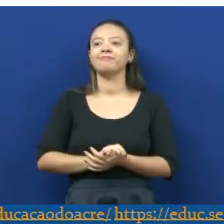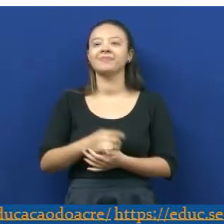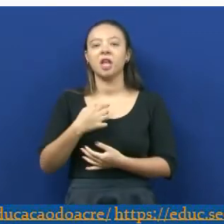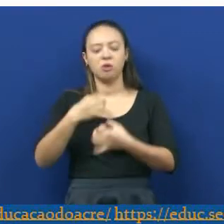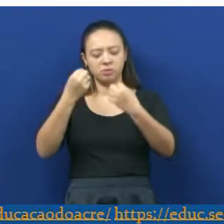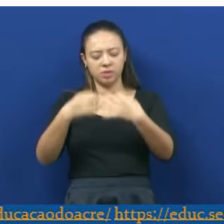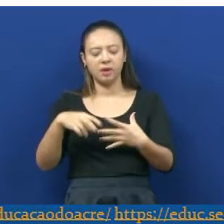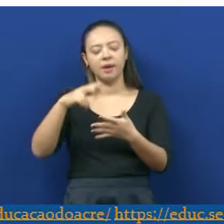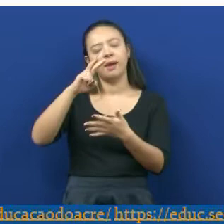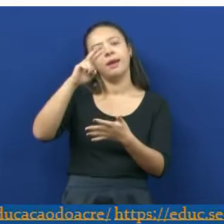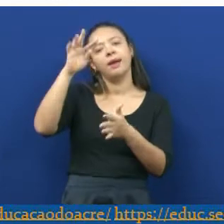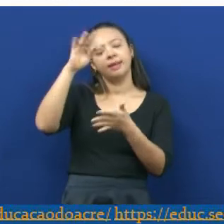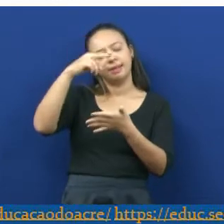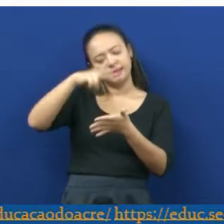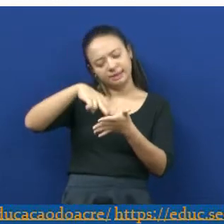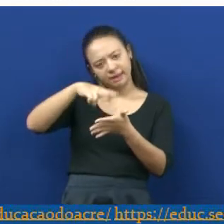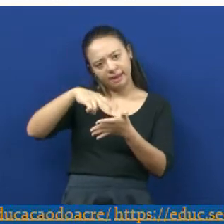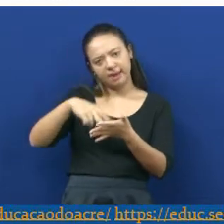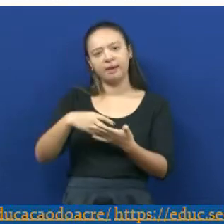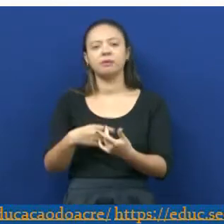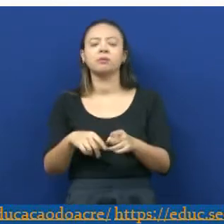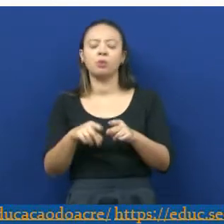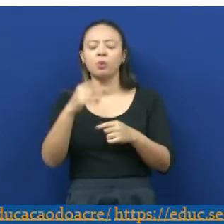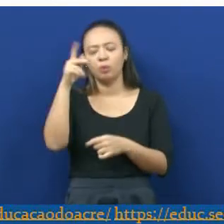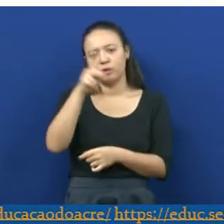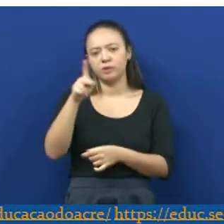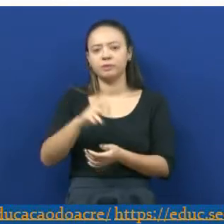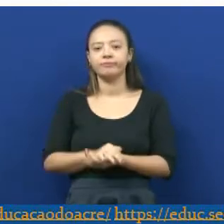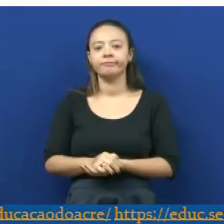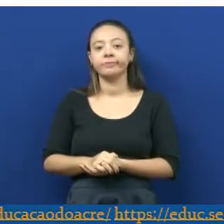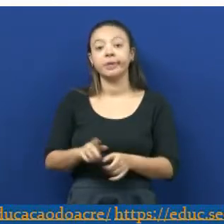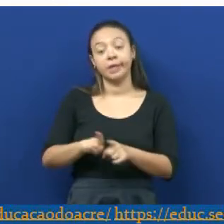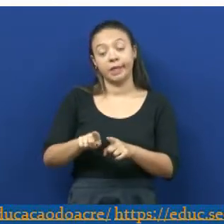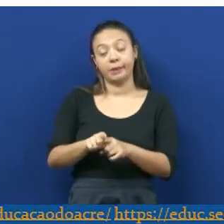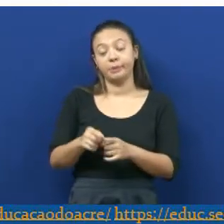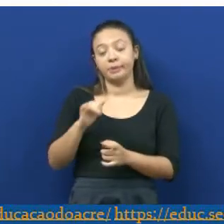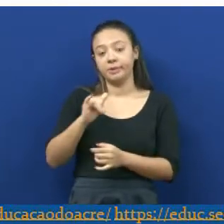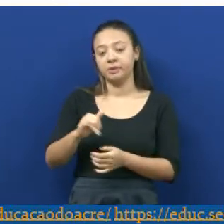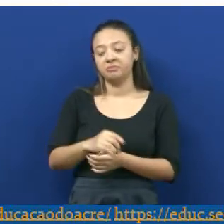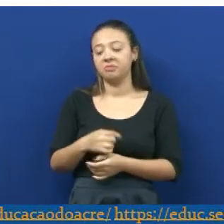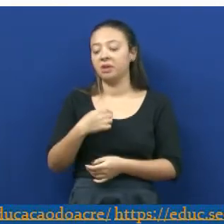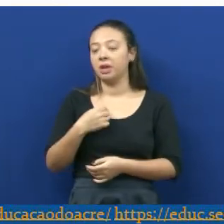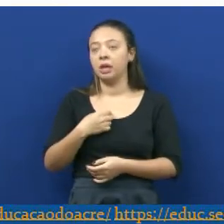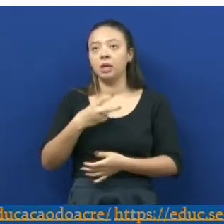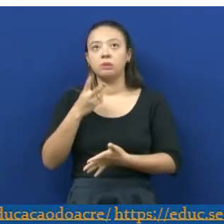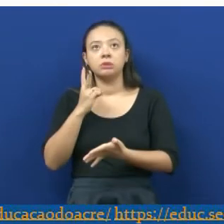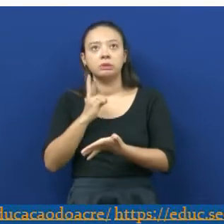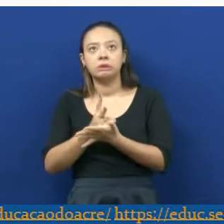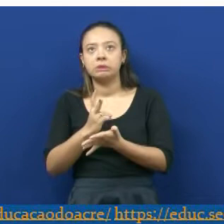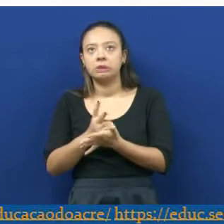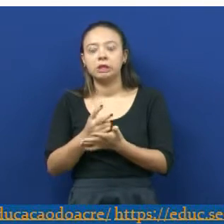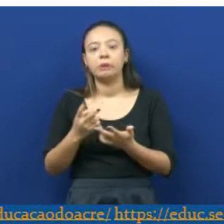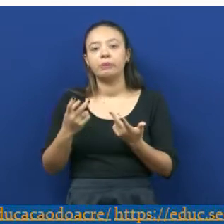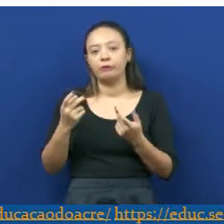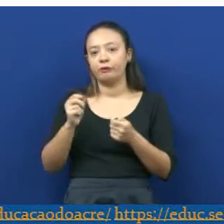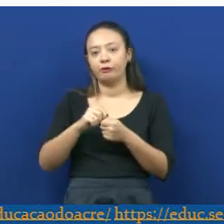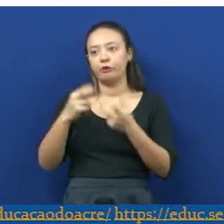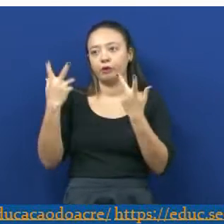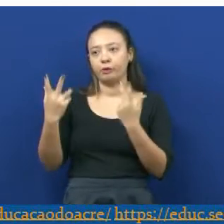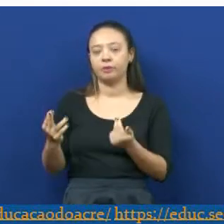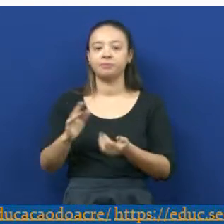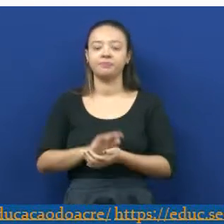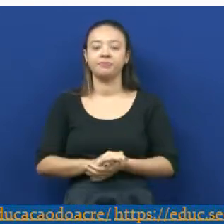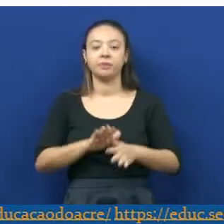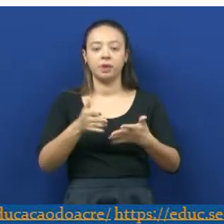me disse, abanando a cabeça: "Também eu tenho servido de agulha a muita linha ordinária." O